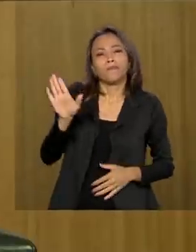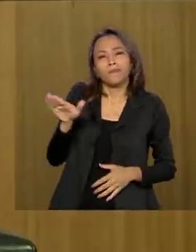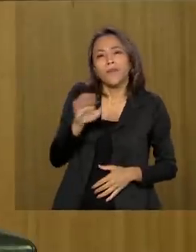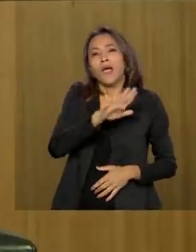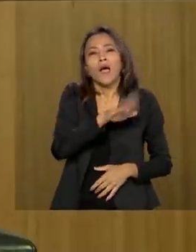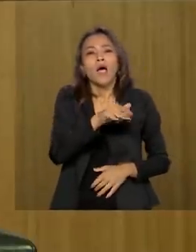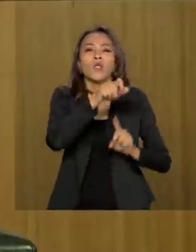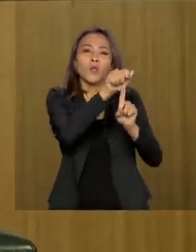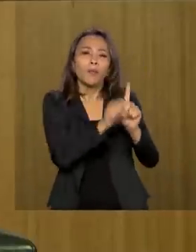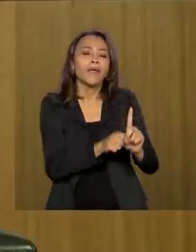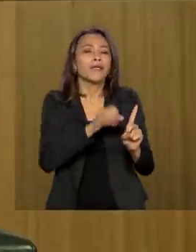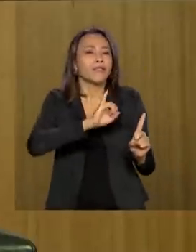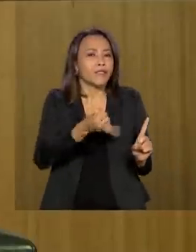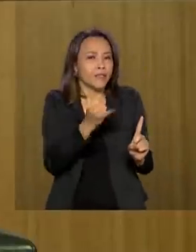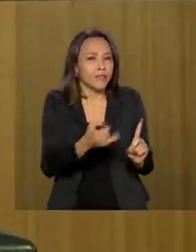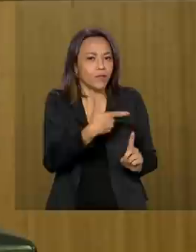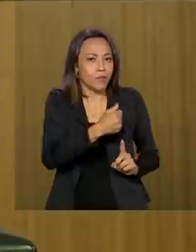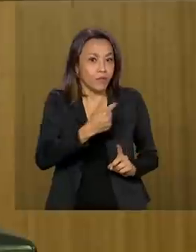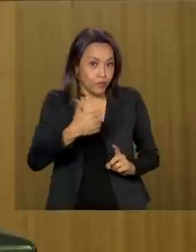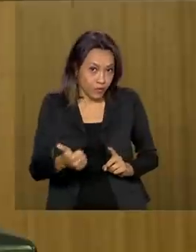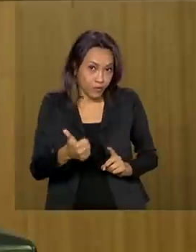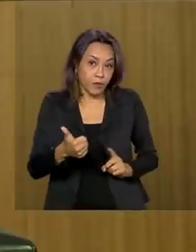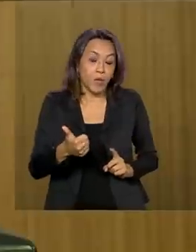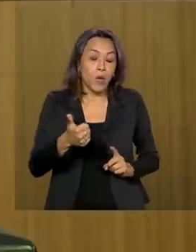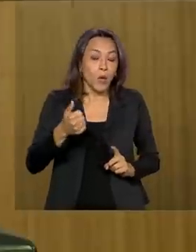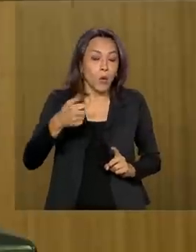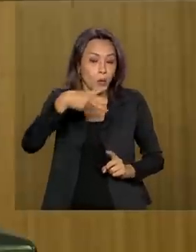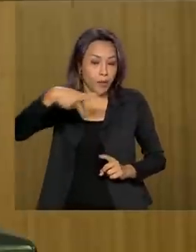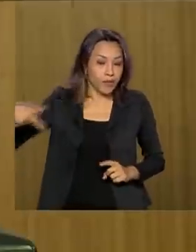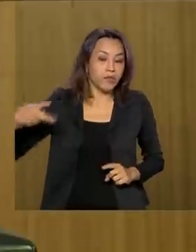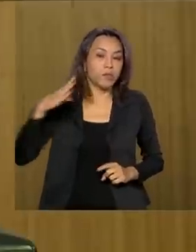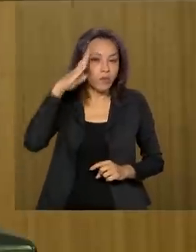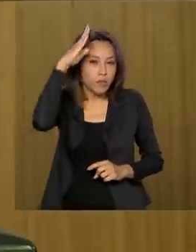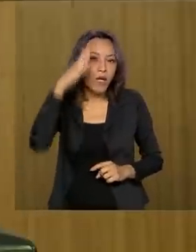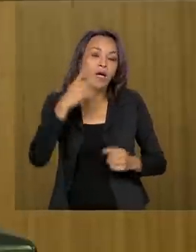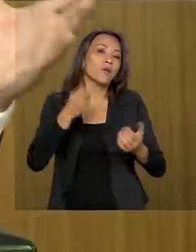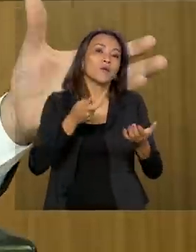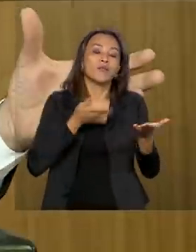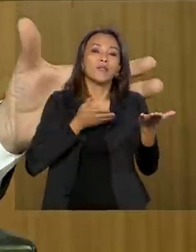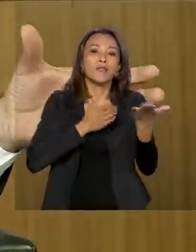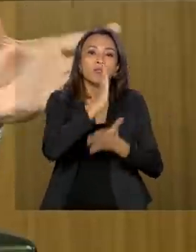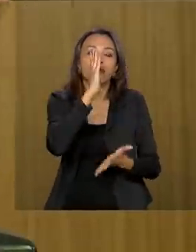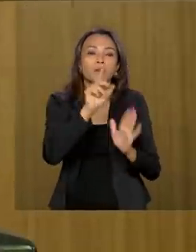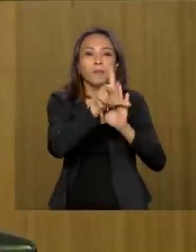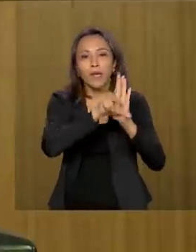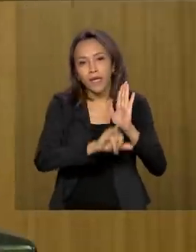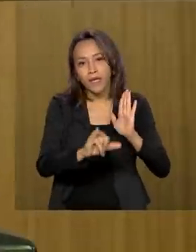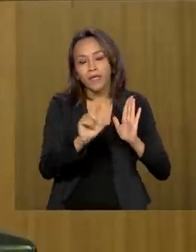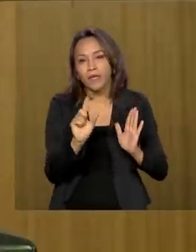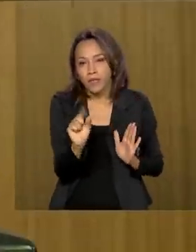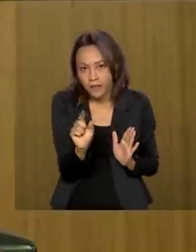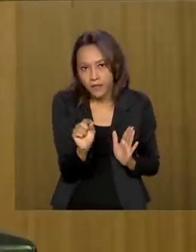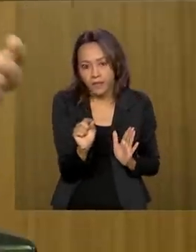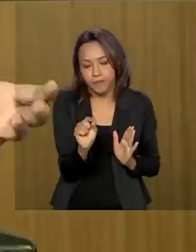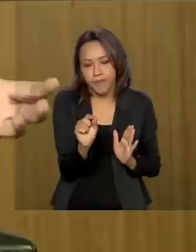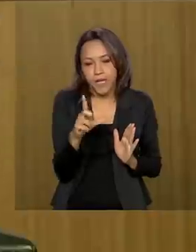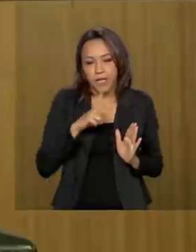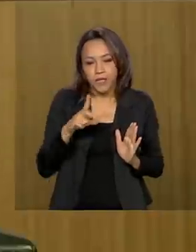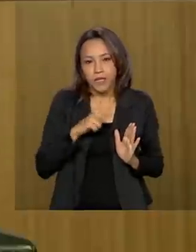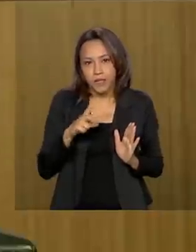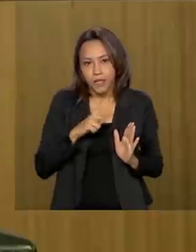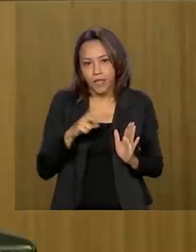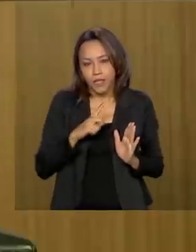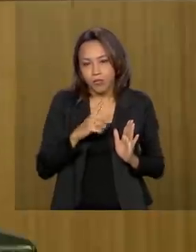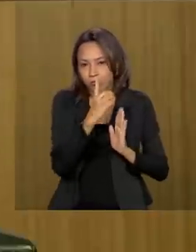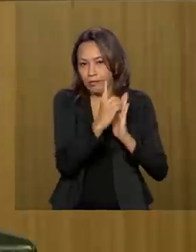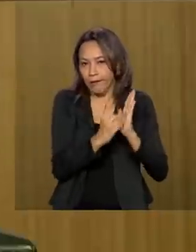de 2021, o presidente Jair Bolsonaro sancionou uma lei que acaba trazendo um decreto anterior